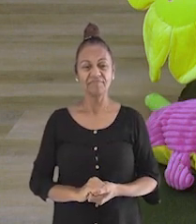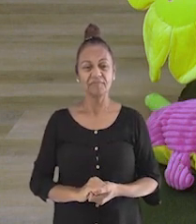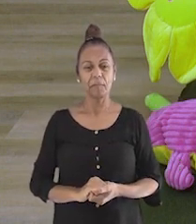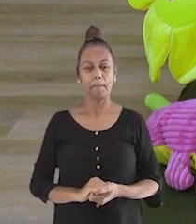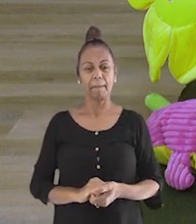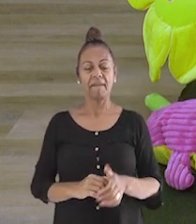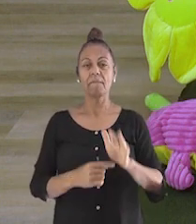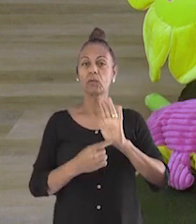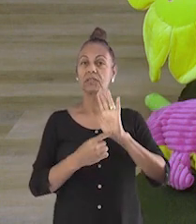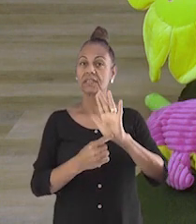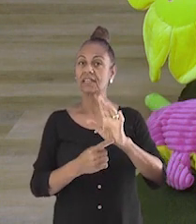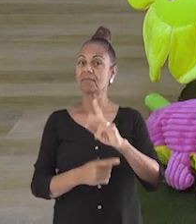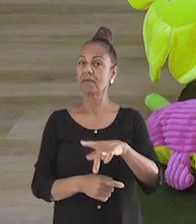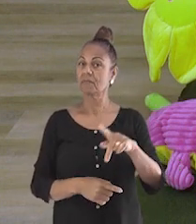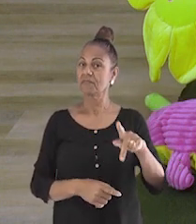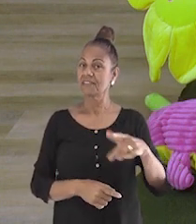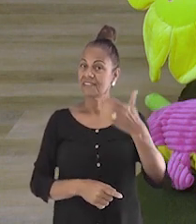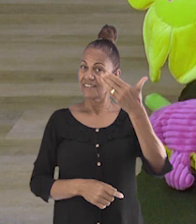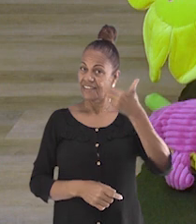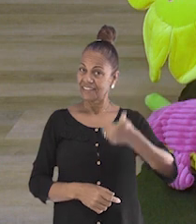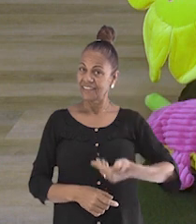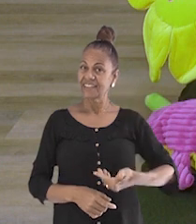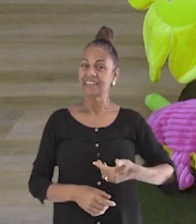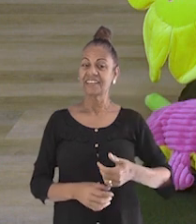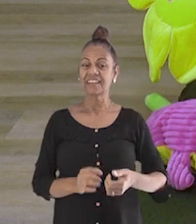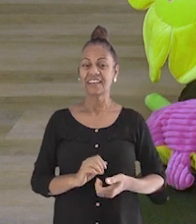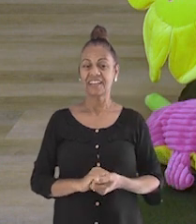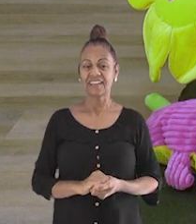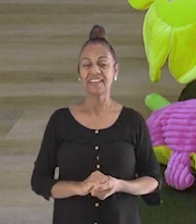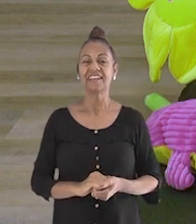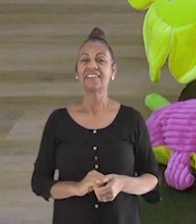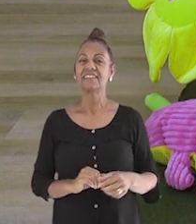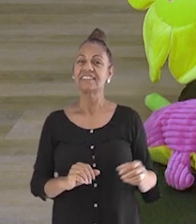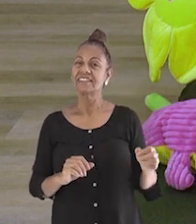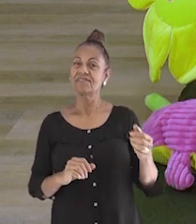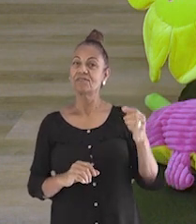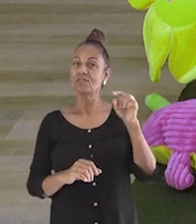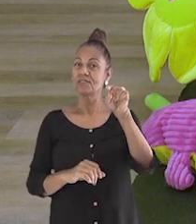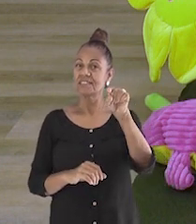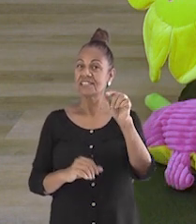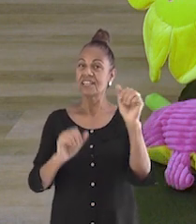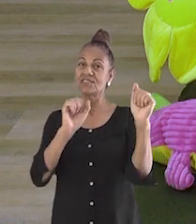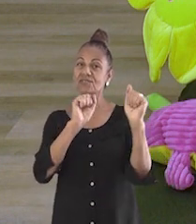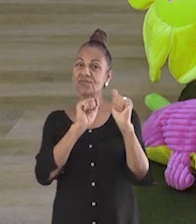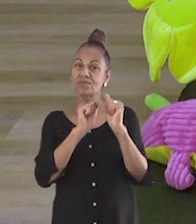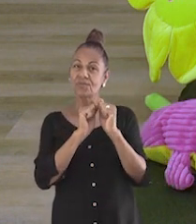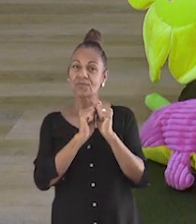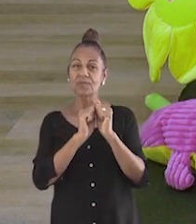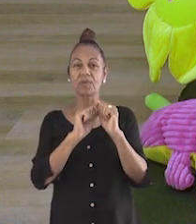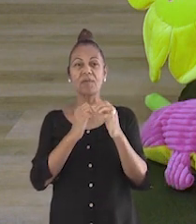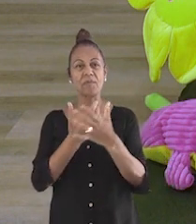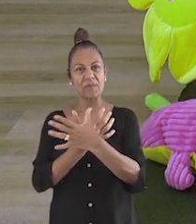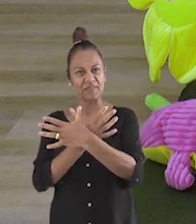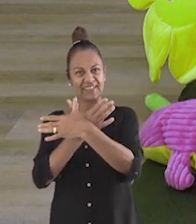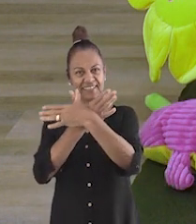sua tela, mostrando para a professora Fran você com a sua